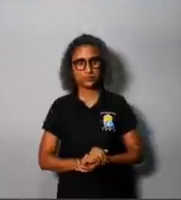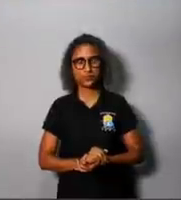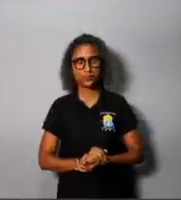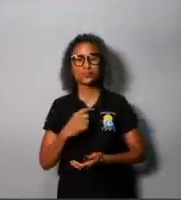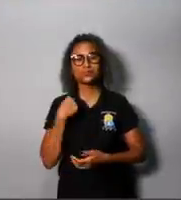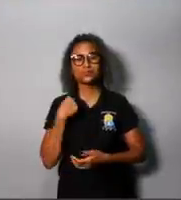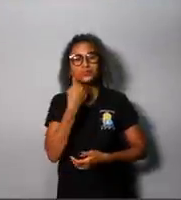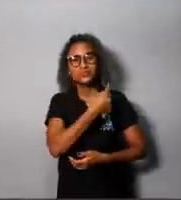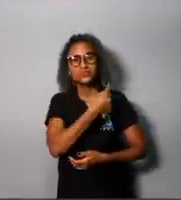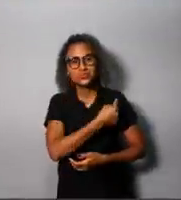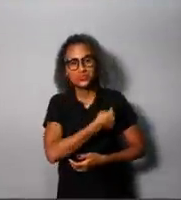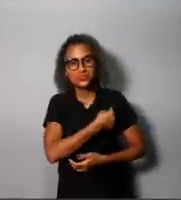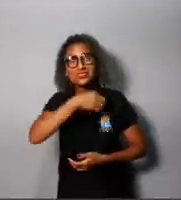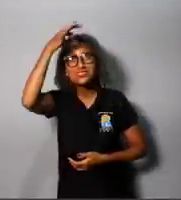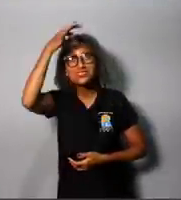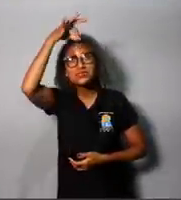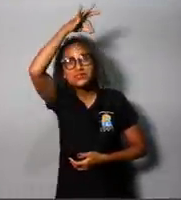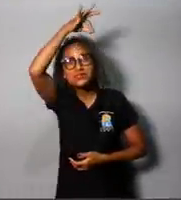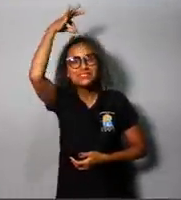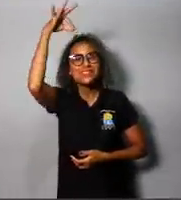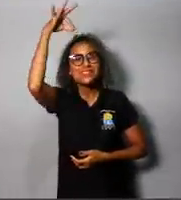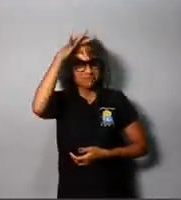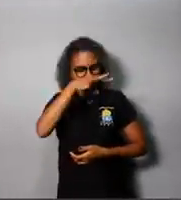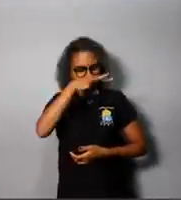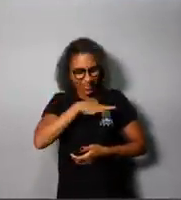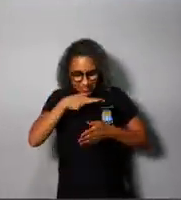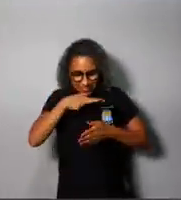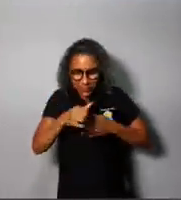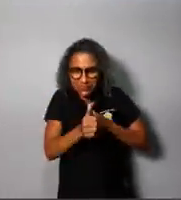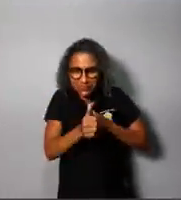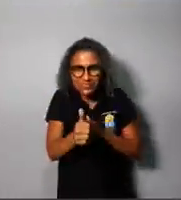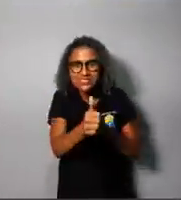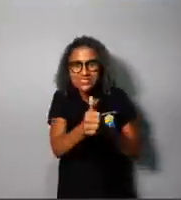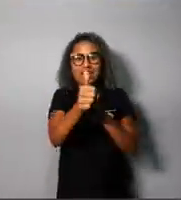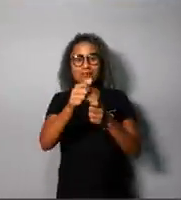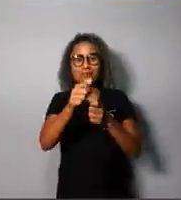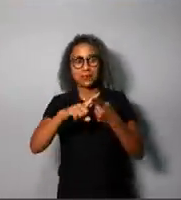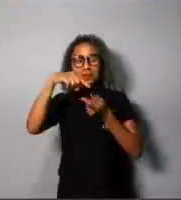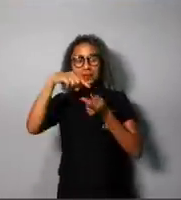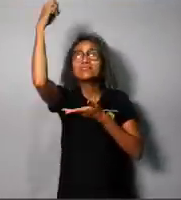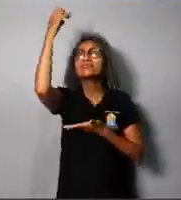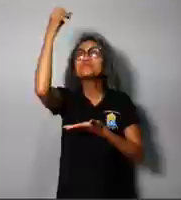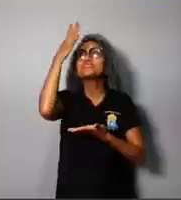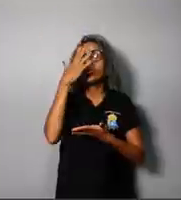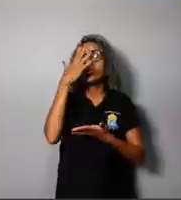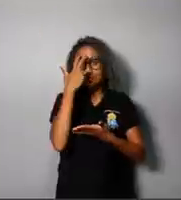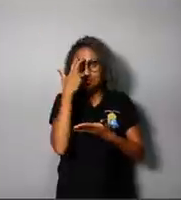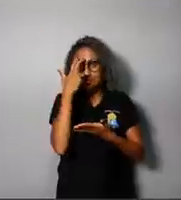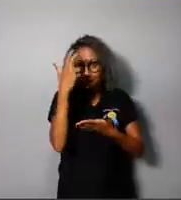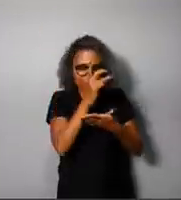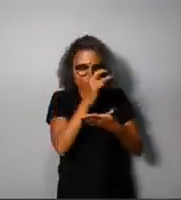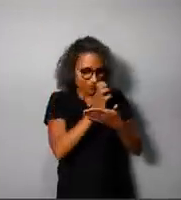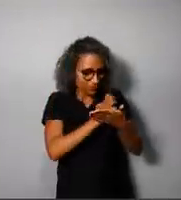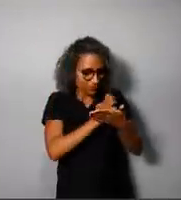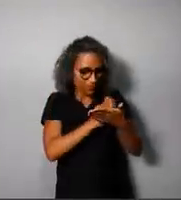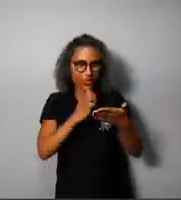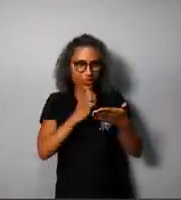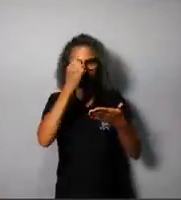Pelo Espírito de Jesus, iluminados pela sabedoria do Evangelho, ousamos